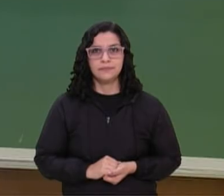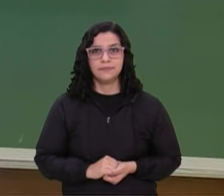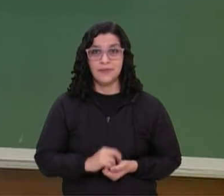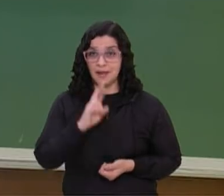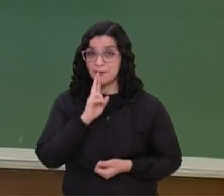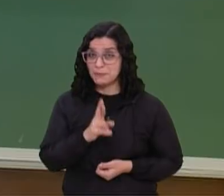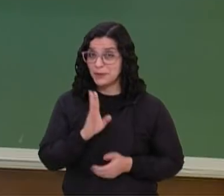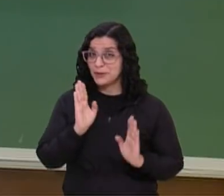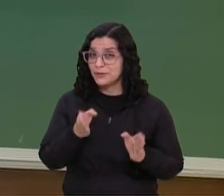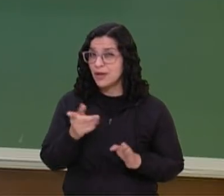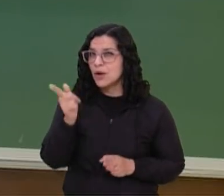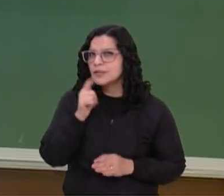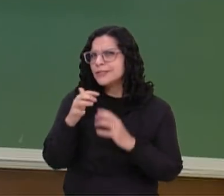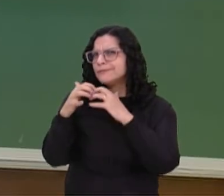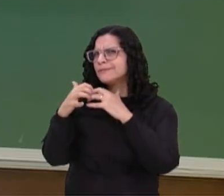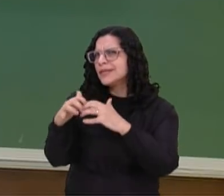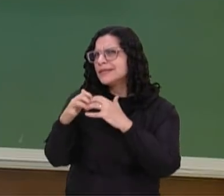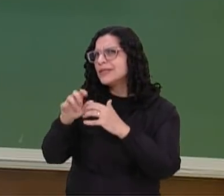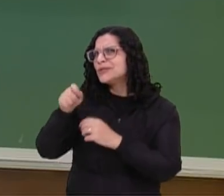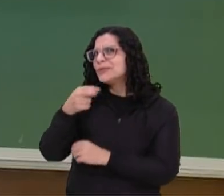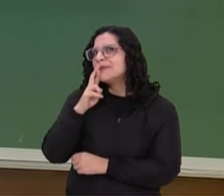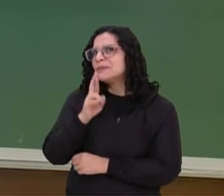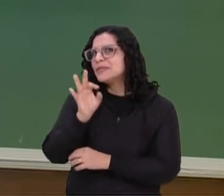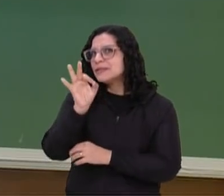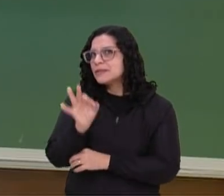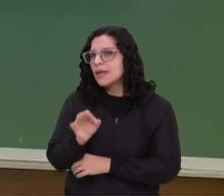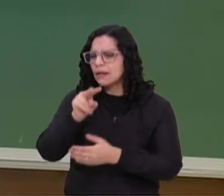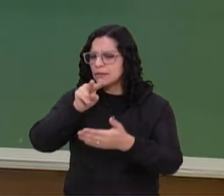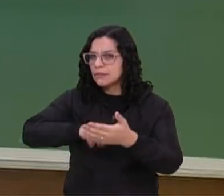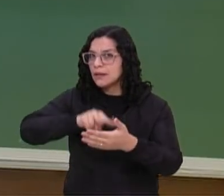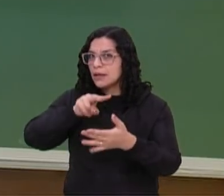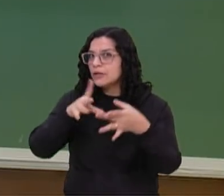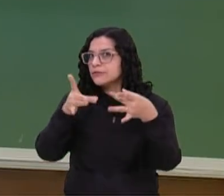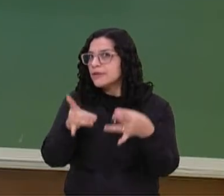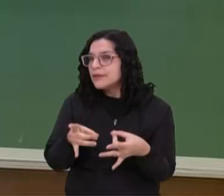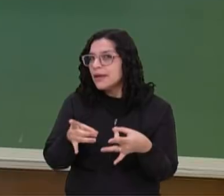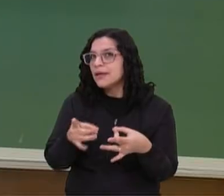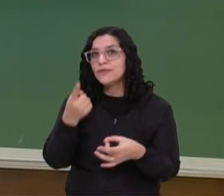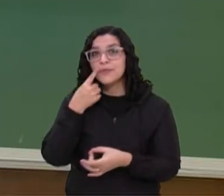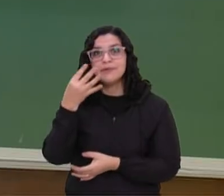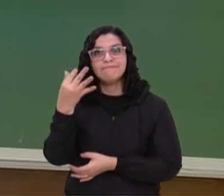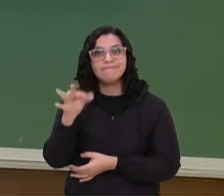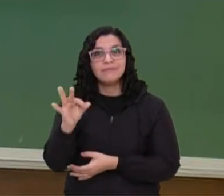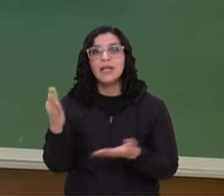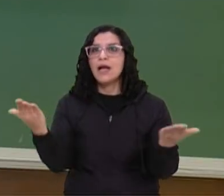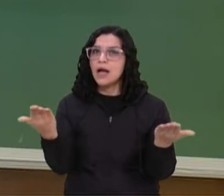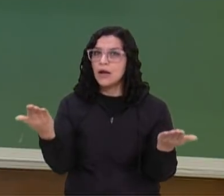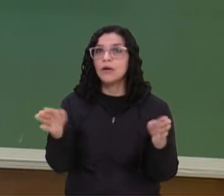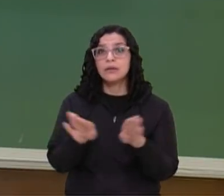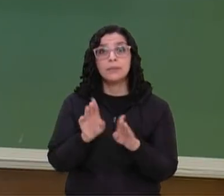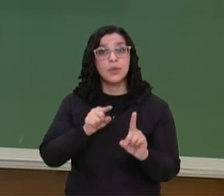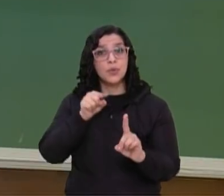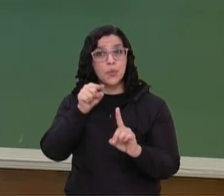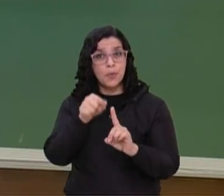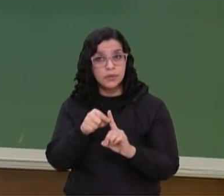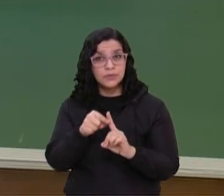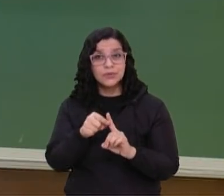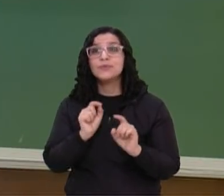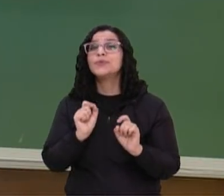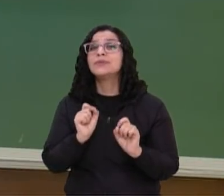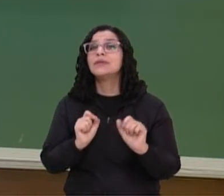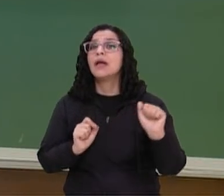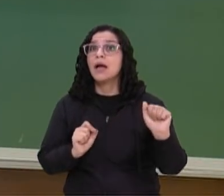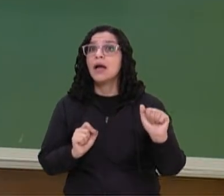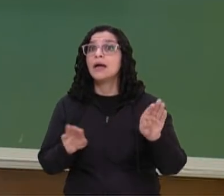Fizeram a atividade, conseguiram pensar bem nessas alternativas. Vamos então para a correção dela. O objetivo aqui era aumentar